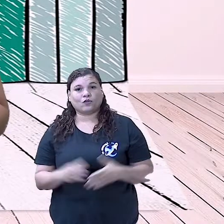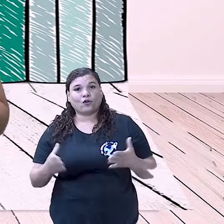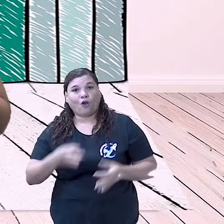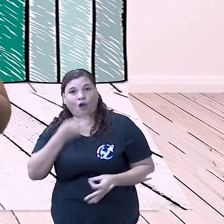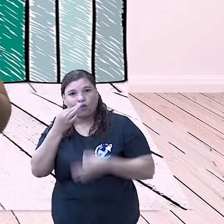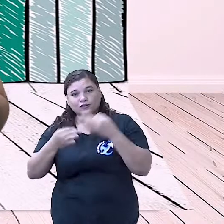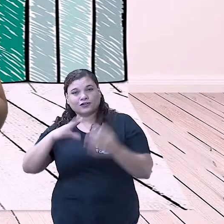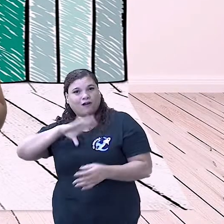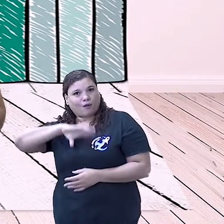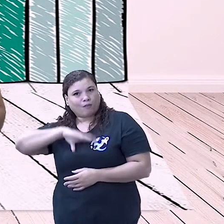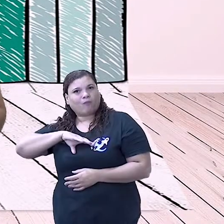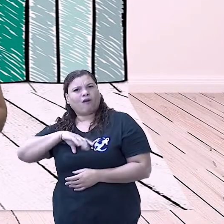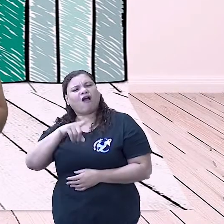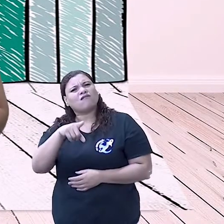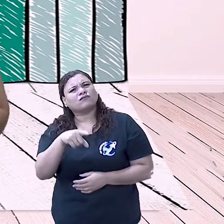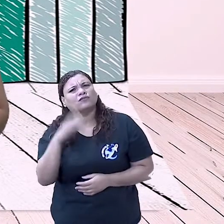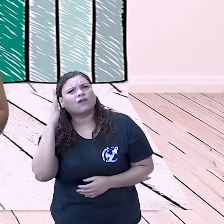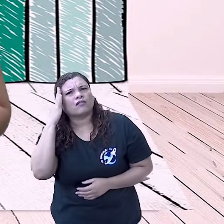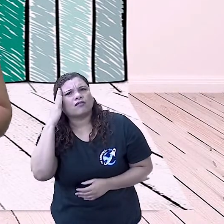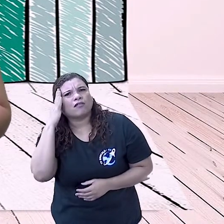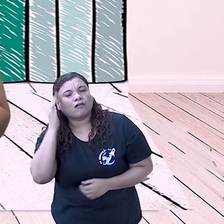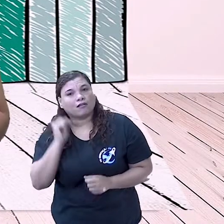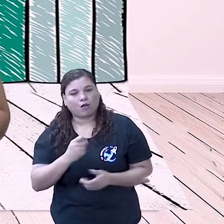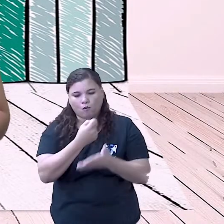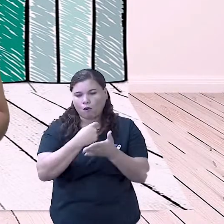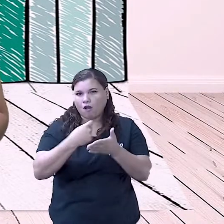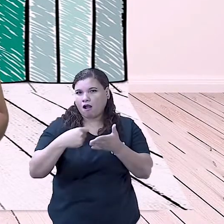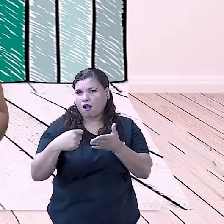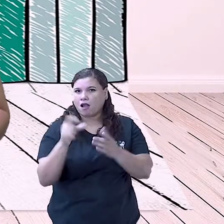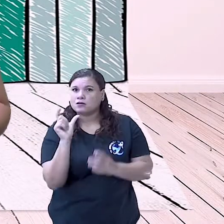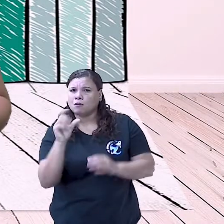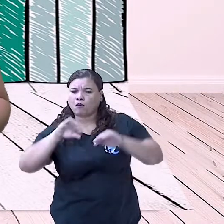Hoje vou falar sobre duas palavrinhas,